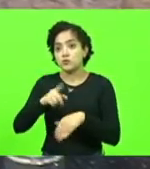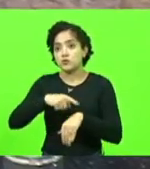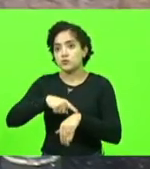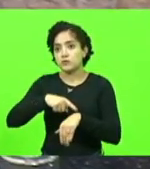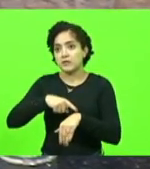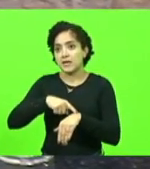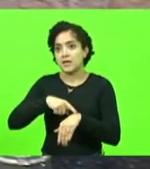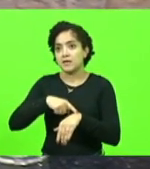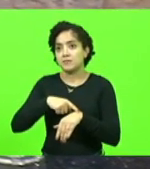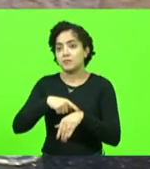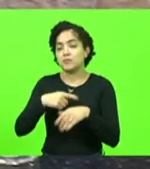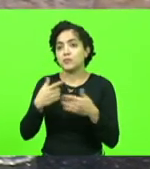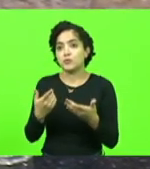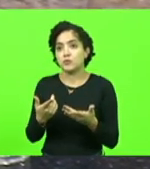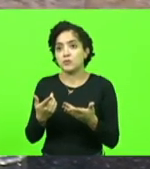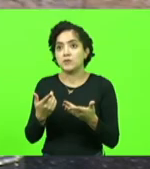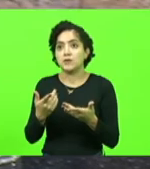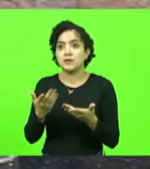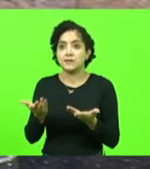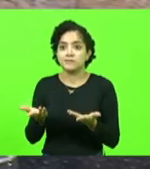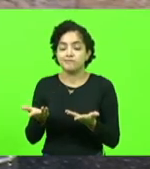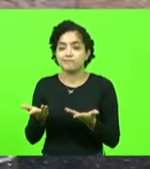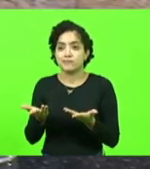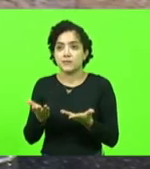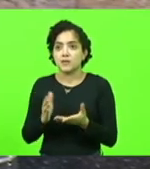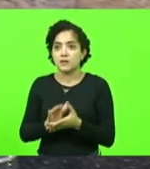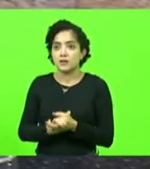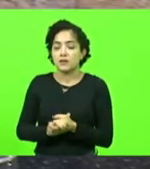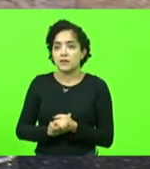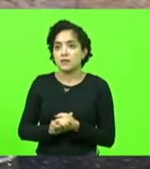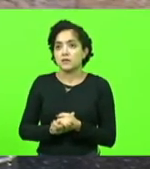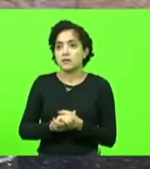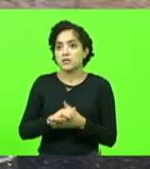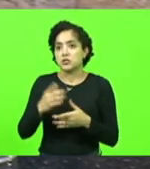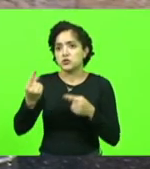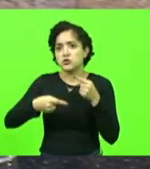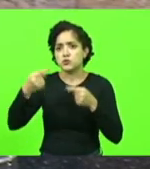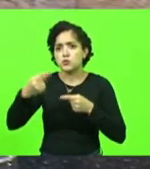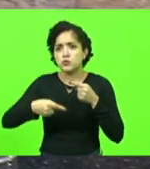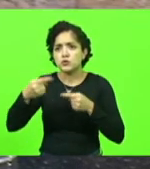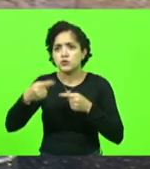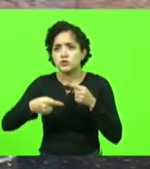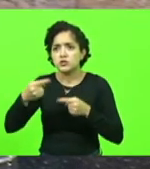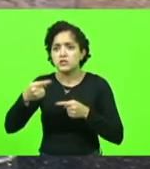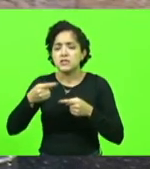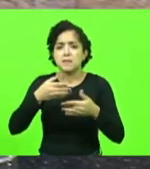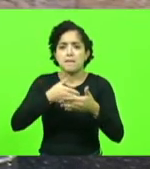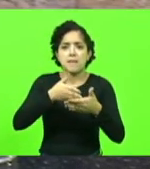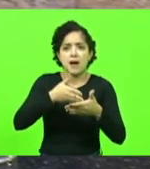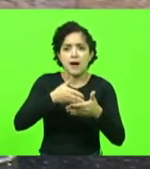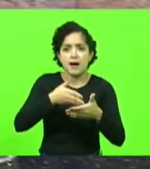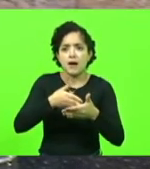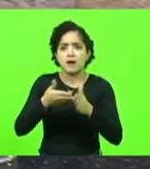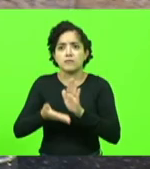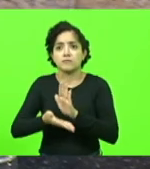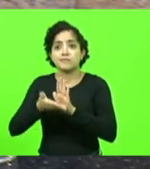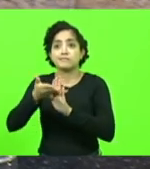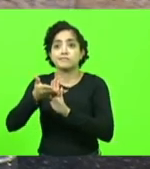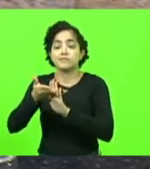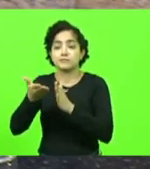tempo aqui dentro, aqui, para completar quase na sua integralidade, para discutir uma forma de barrar formas de aumentar